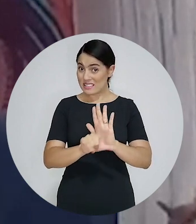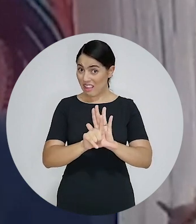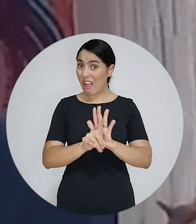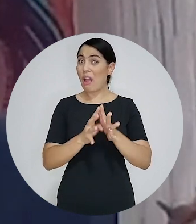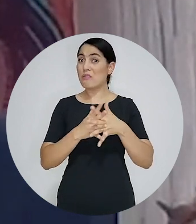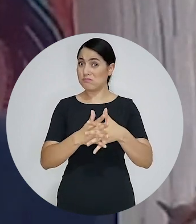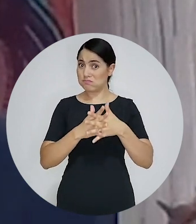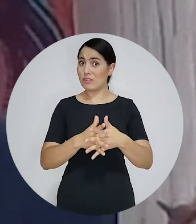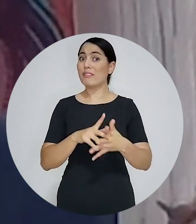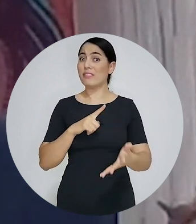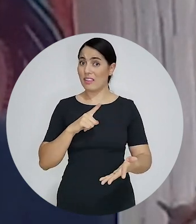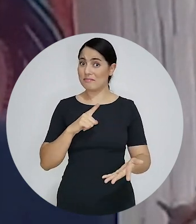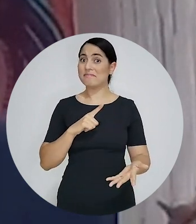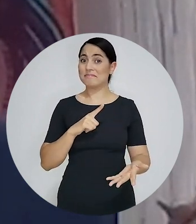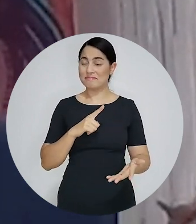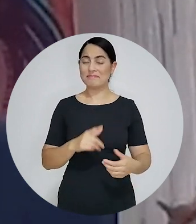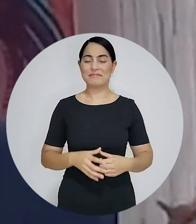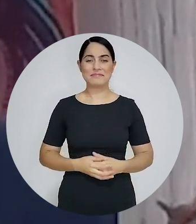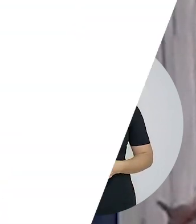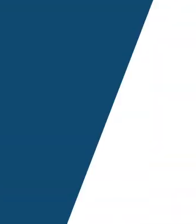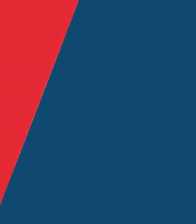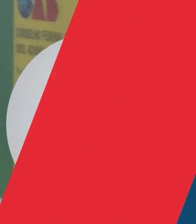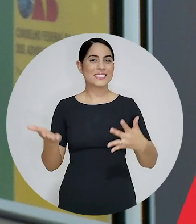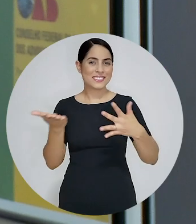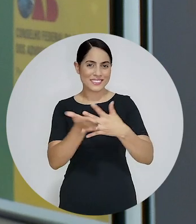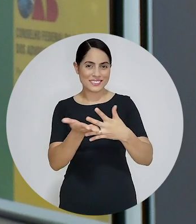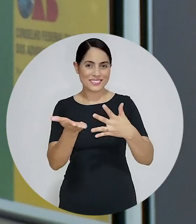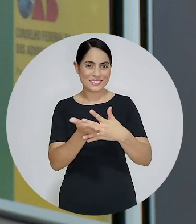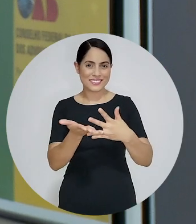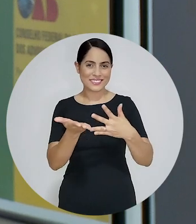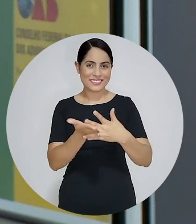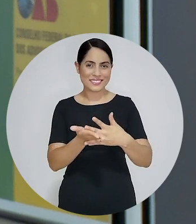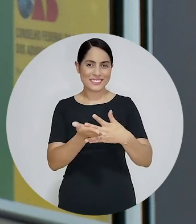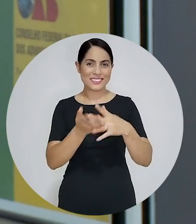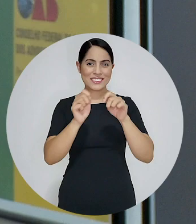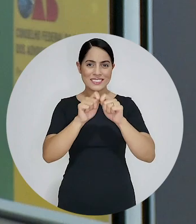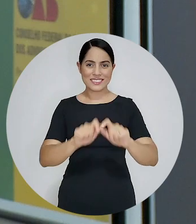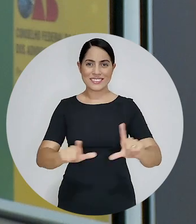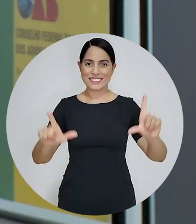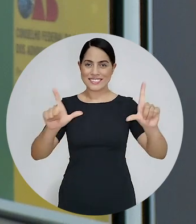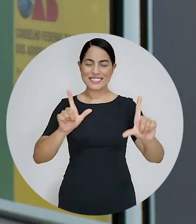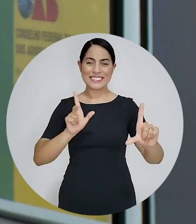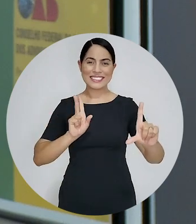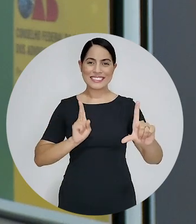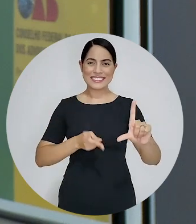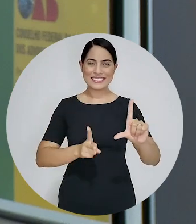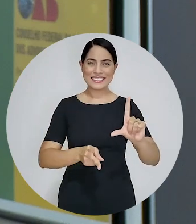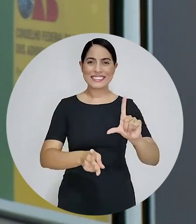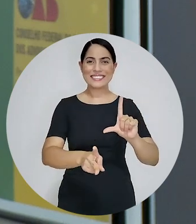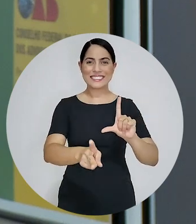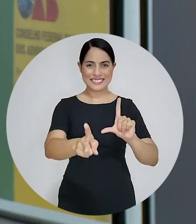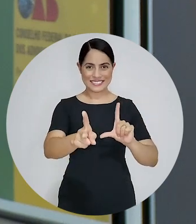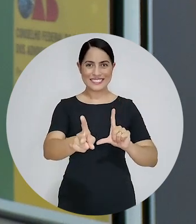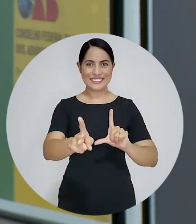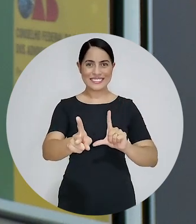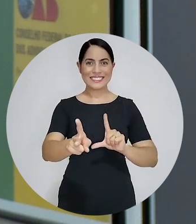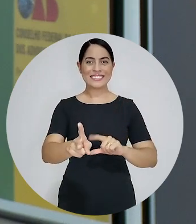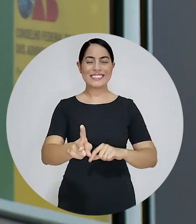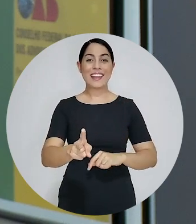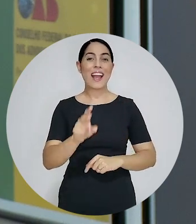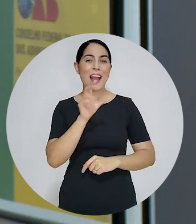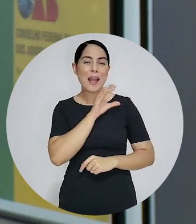lei que tem certas complexidades. Agora nós vamos para um breve intervalo e voltamos em instantes com